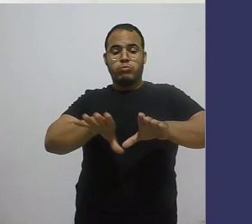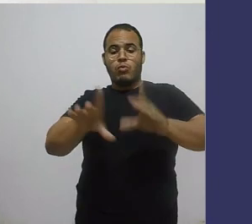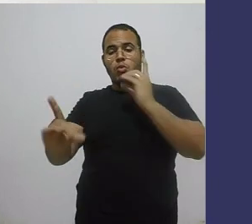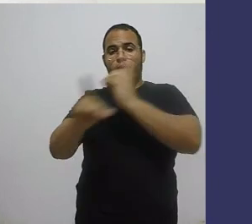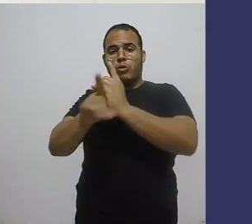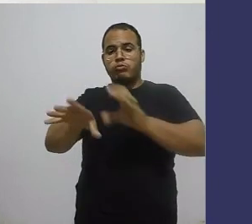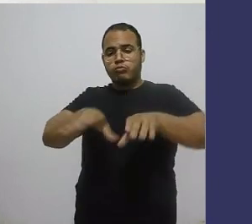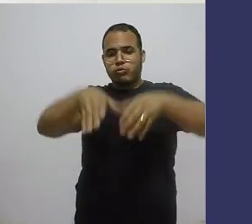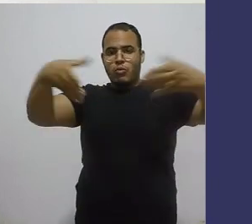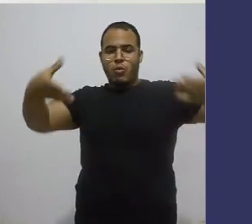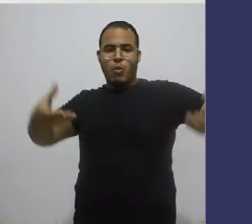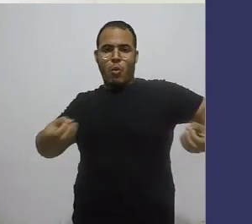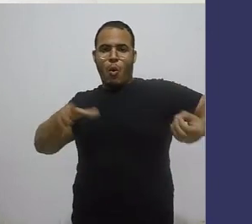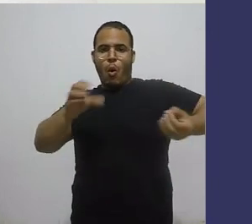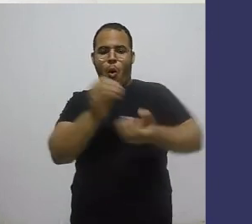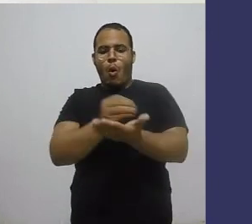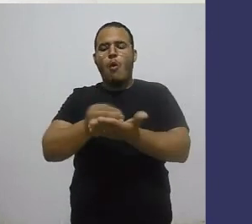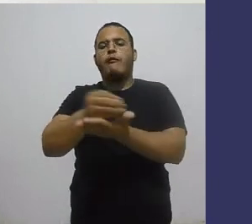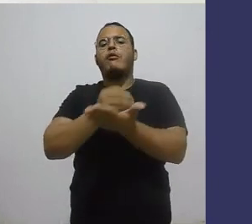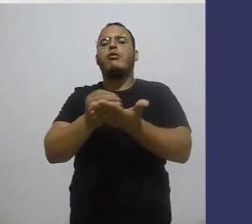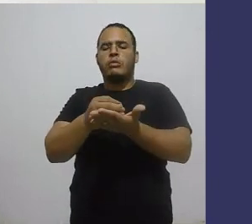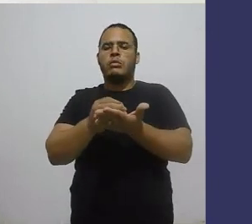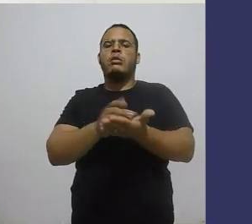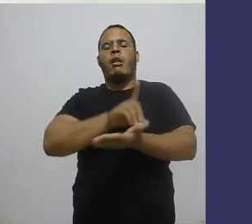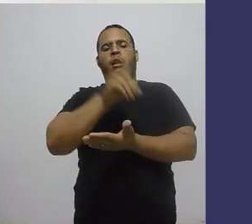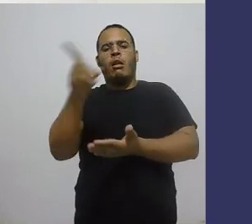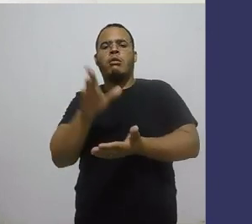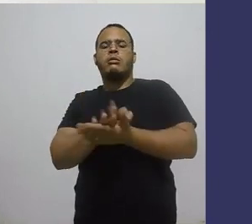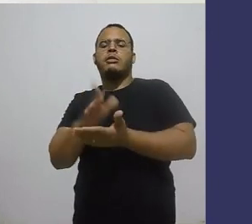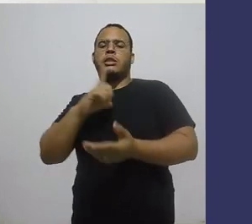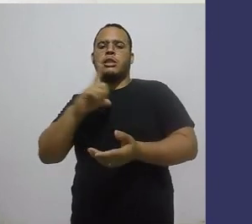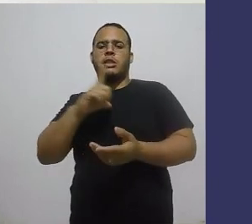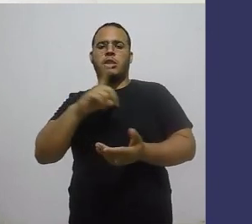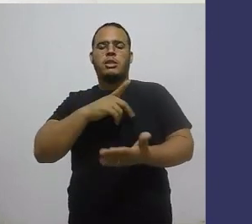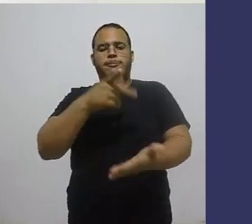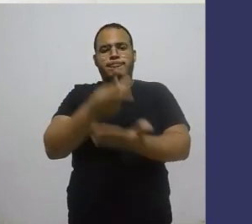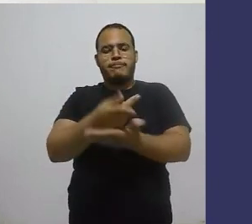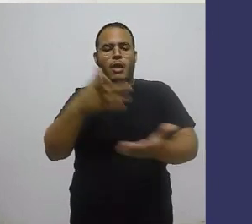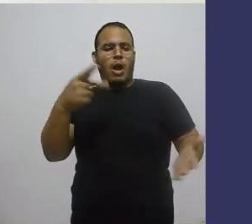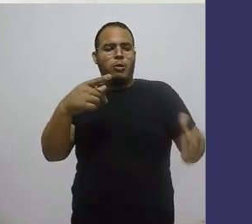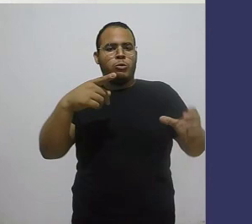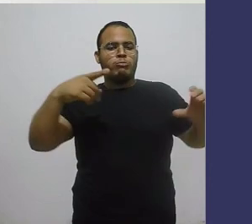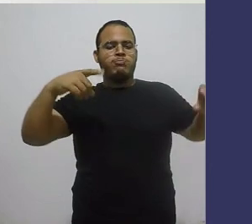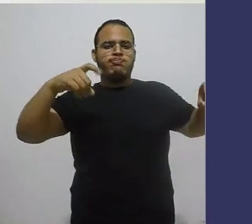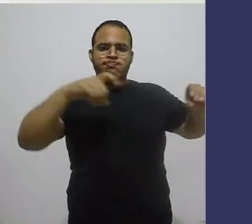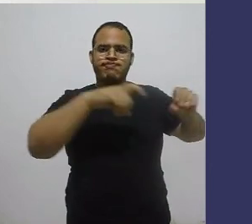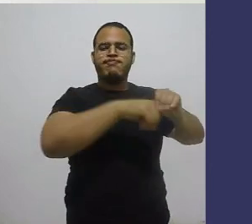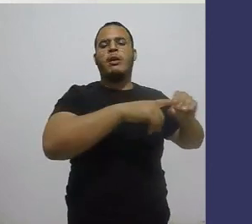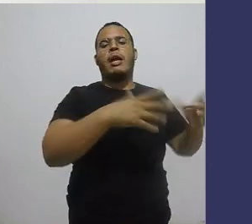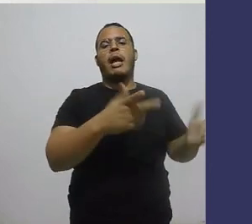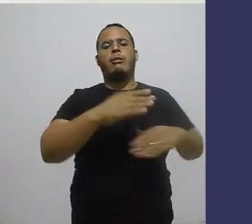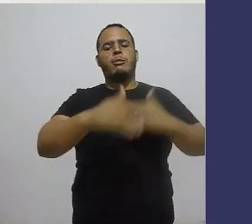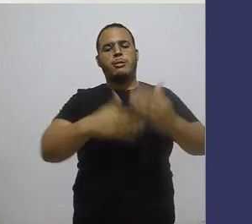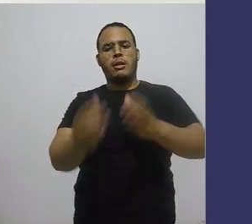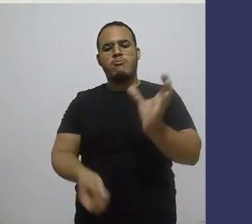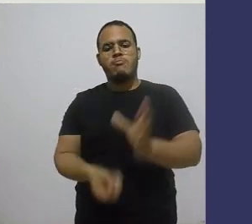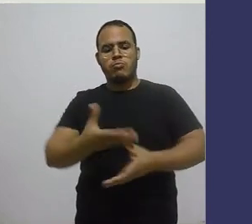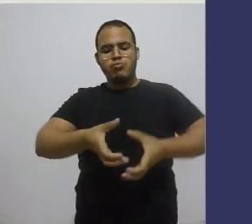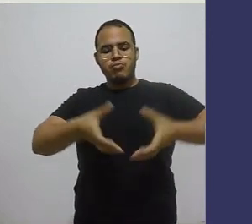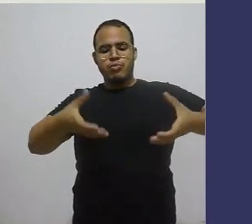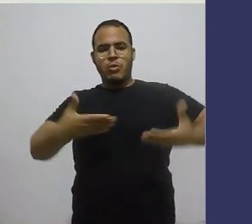encontro do óvulo, certo? E aí eles terem acontecer a fecundação e, de fato, a reprodução,